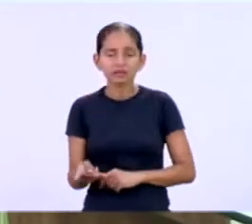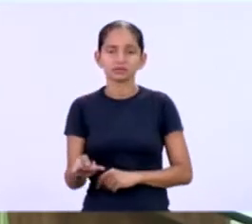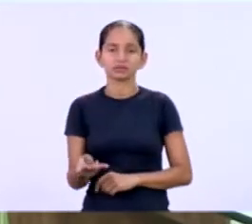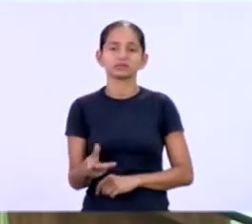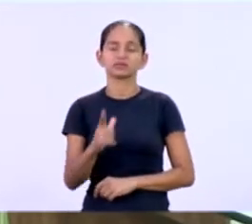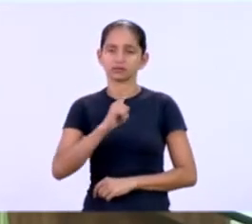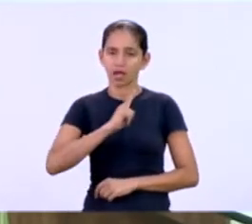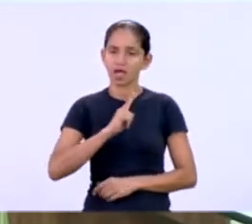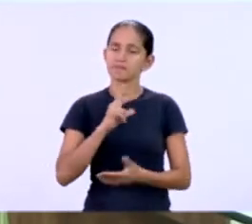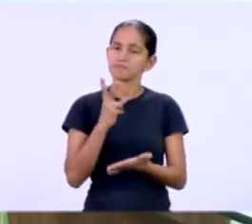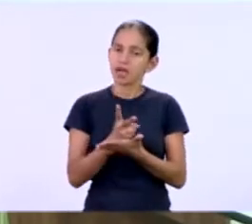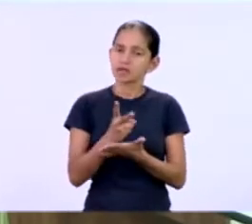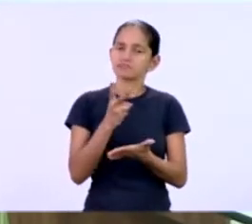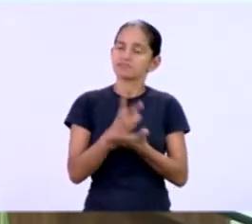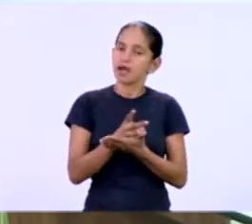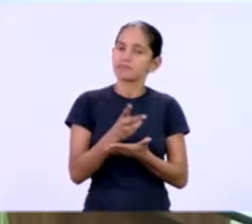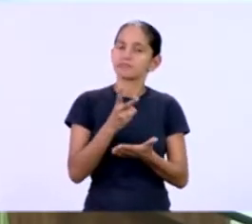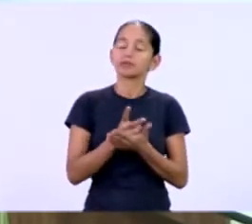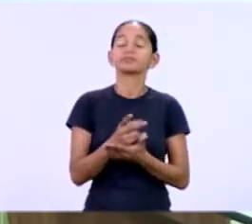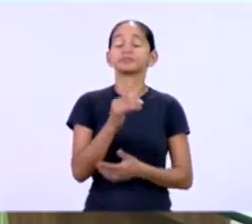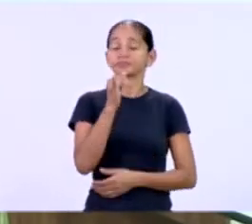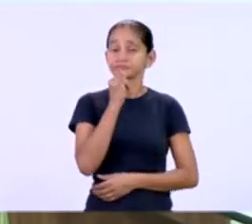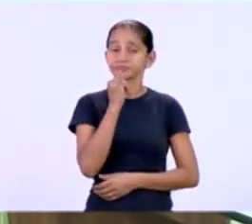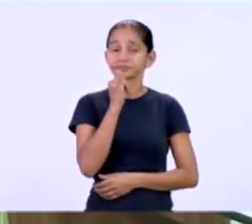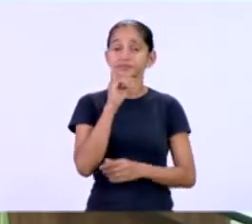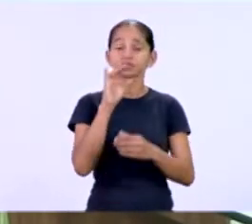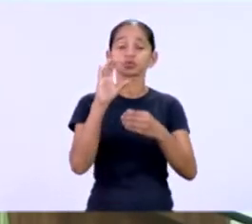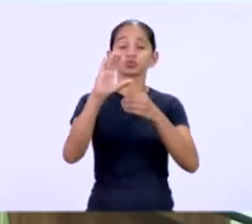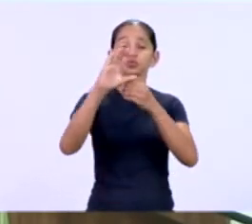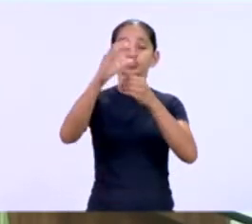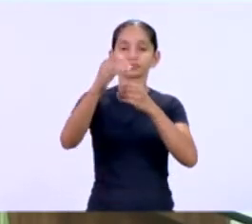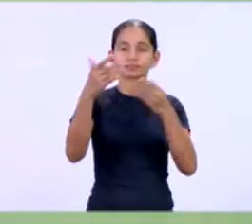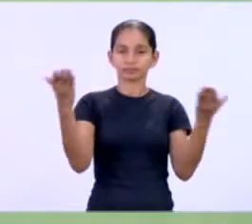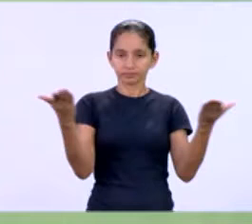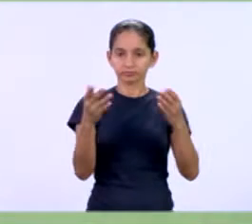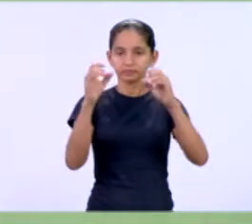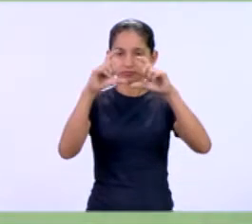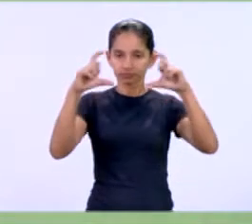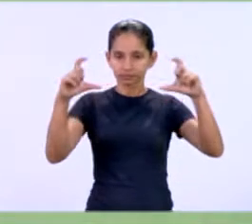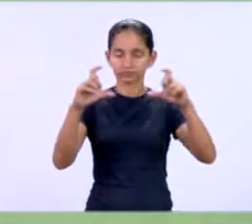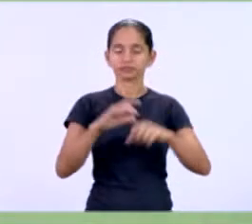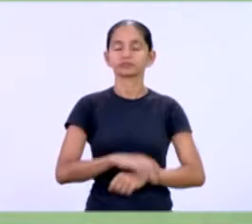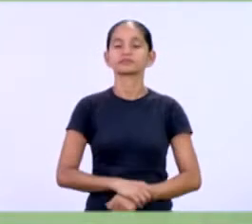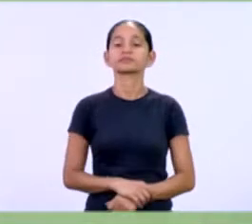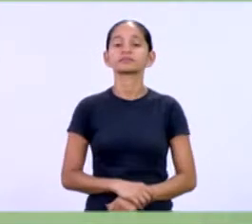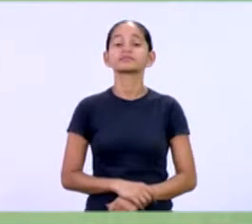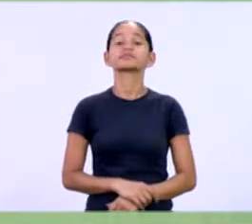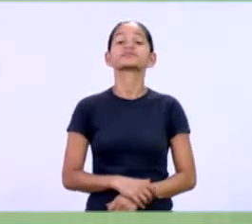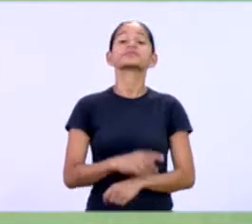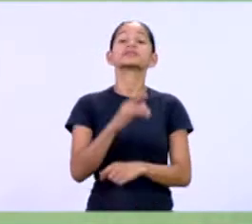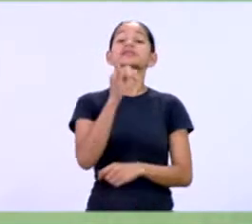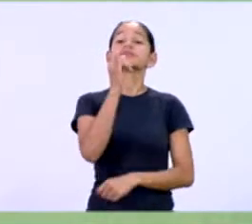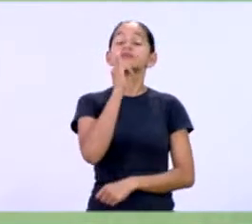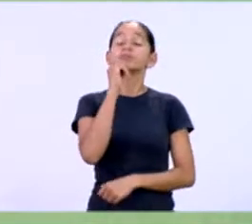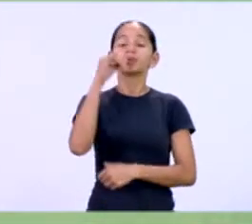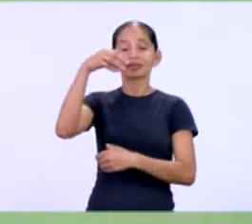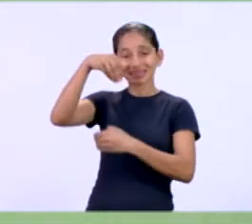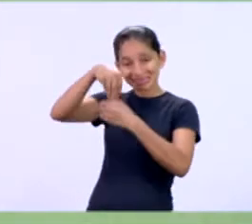maneira fixa para estar produzindo. Vamos ao conceito. É a parte de uma